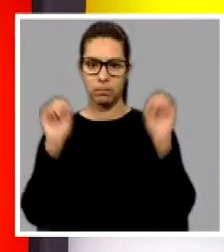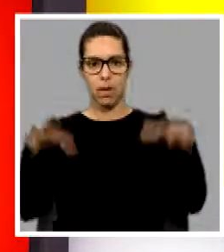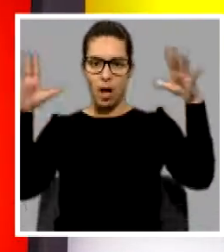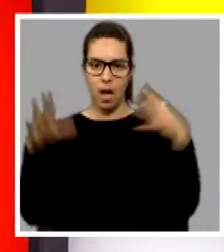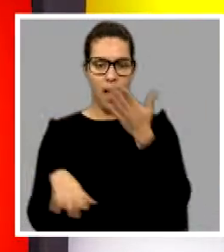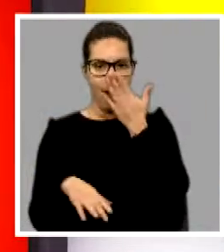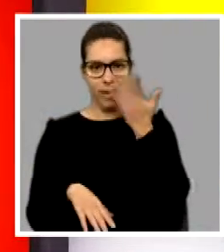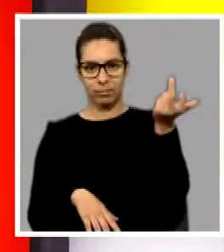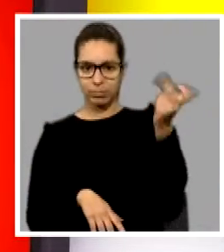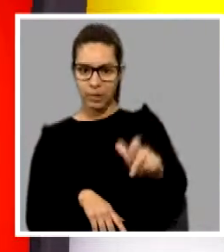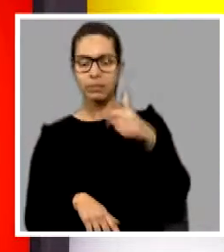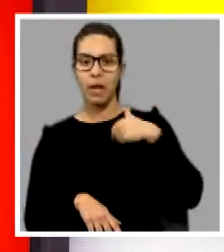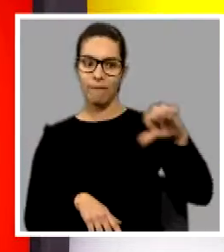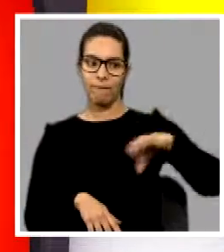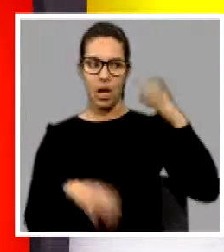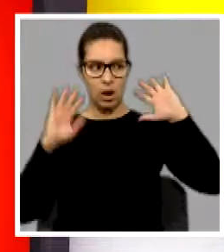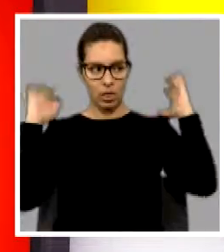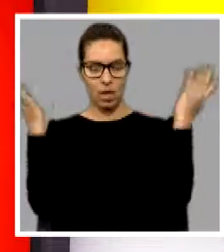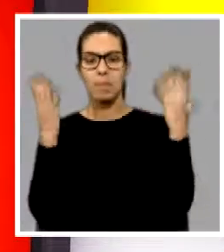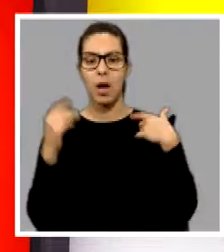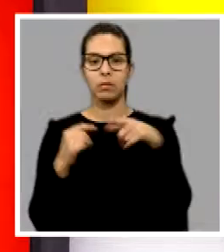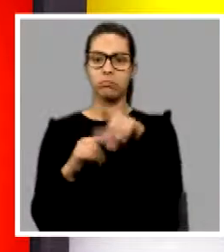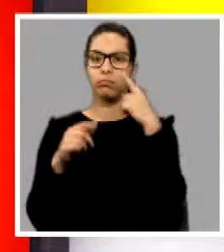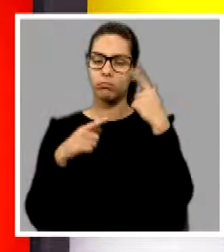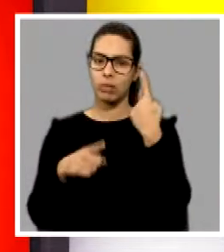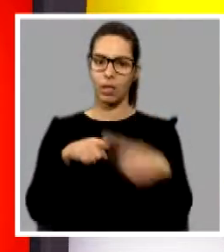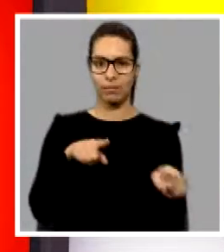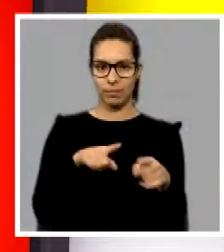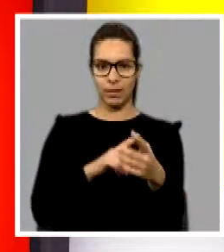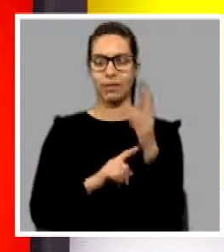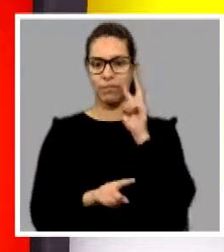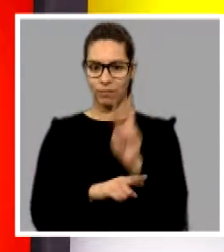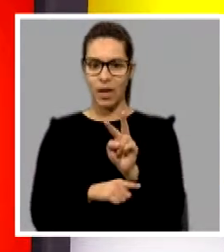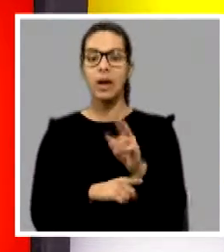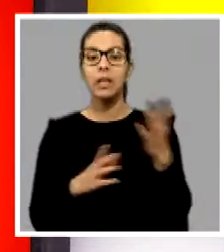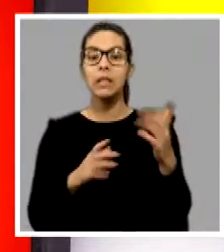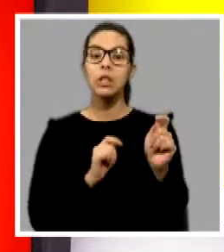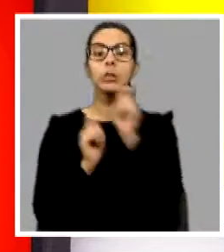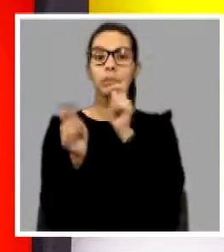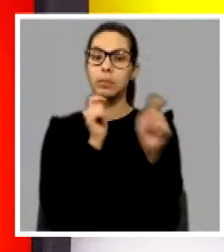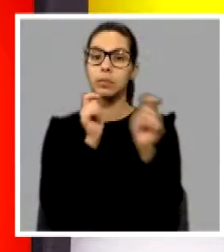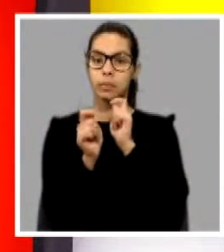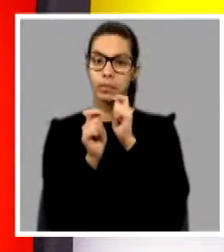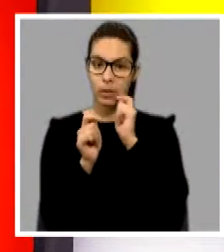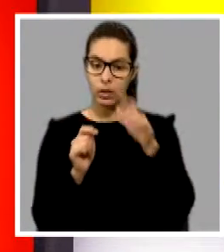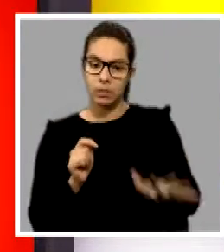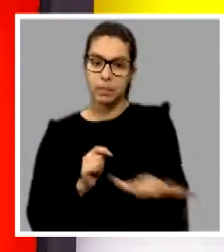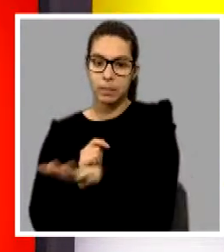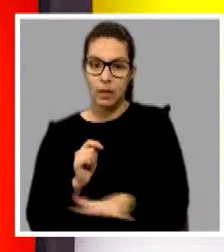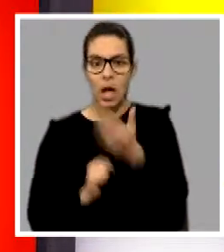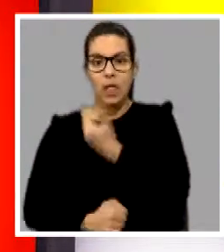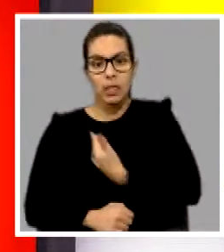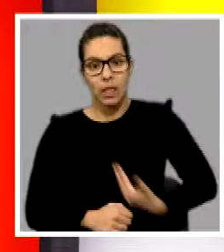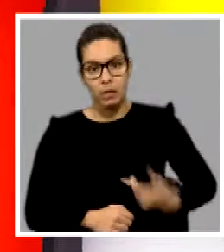É neste espaço que a magia acontece. Todo um estúdio verde para nós, mas um cenário montado para ti. Assim se faz aquele que é o espaço de entrevista